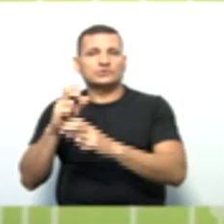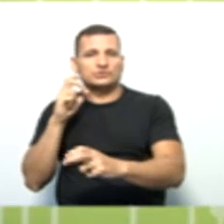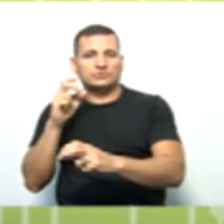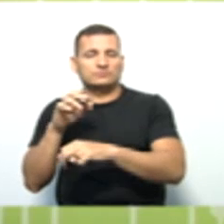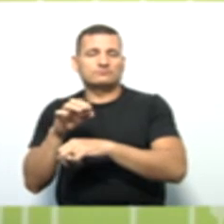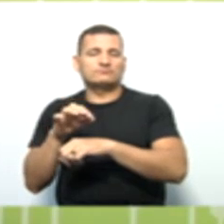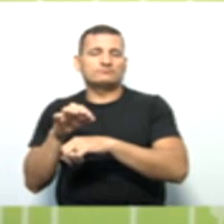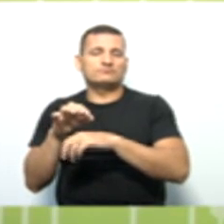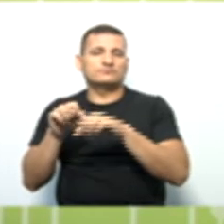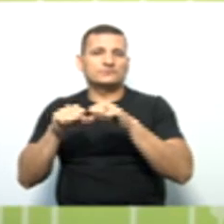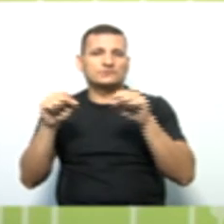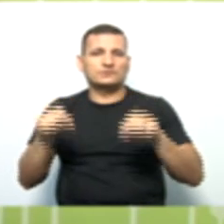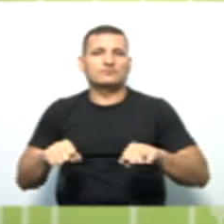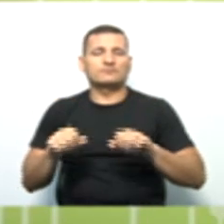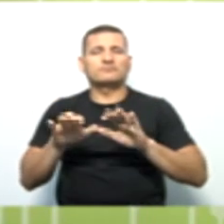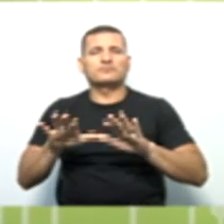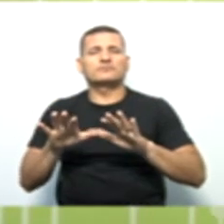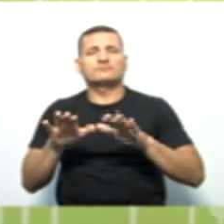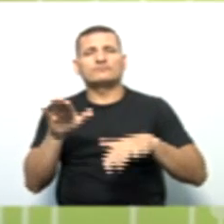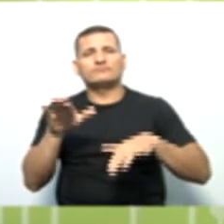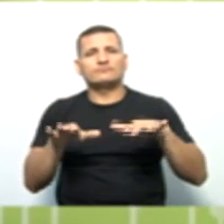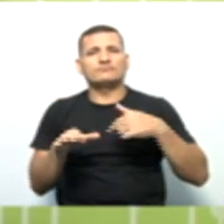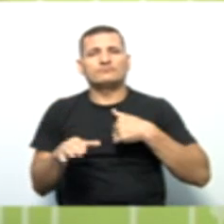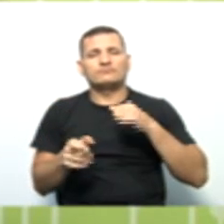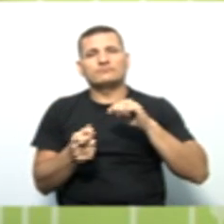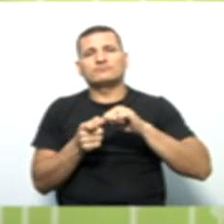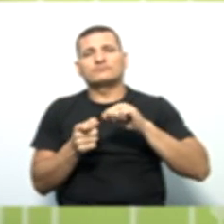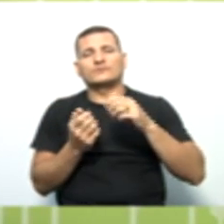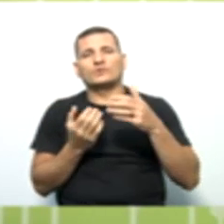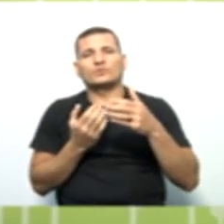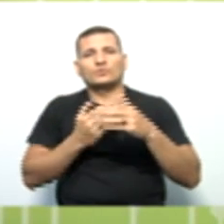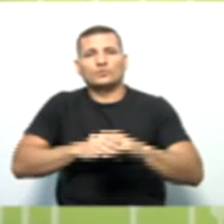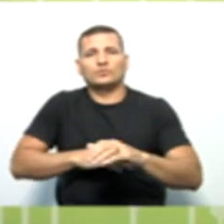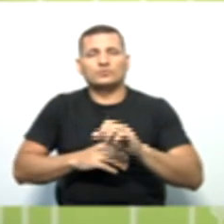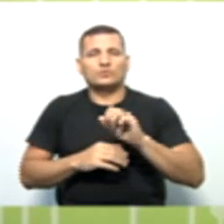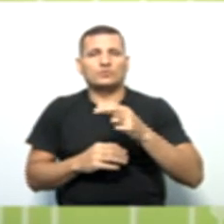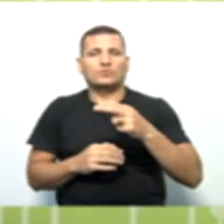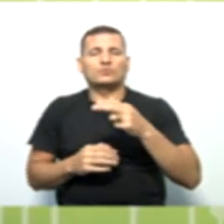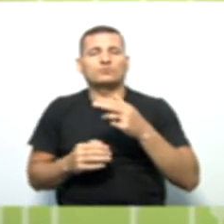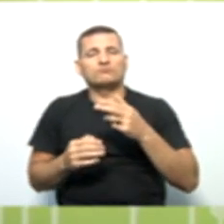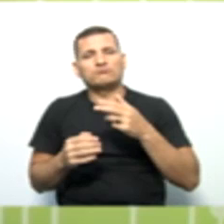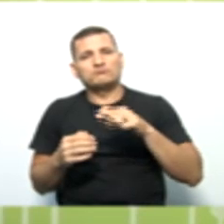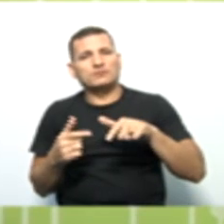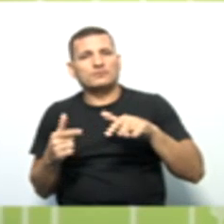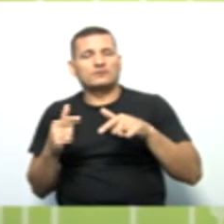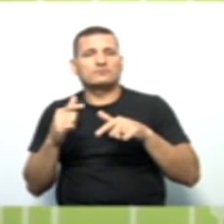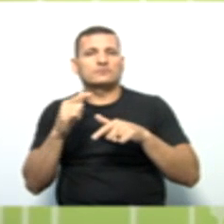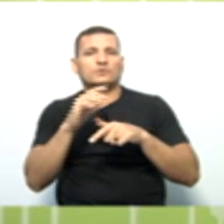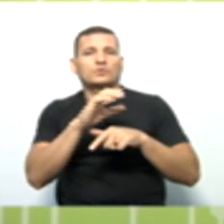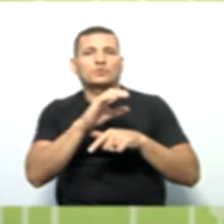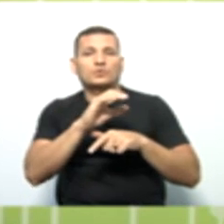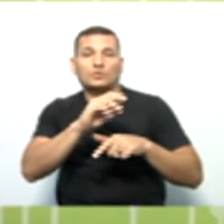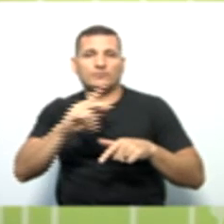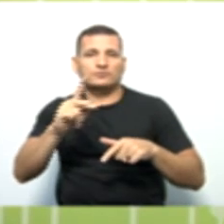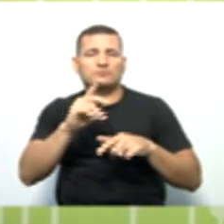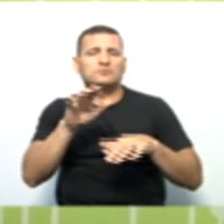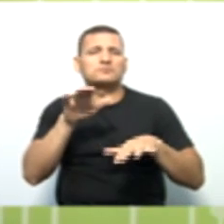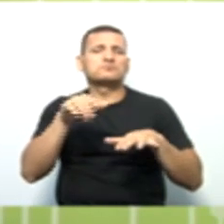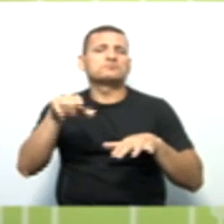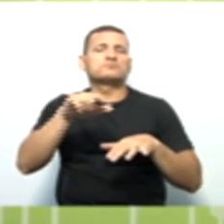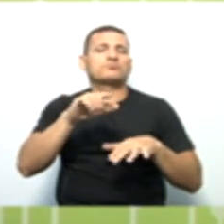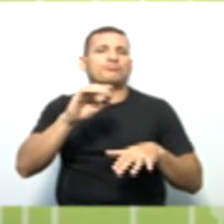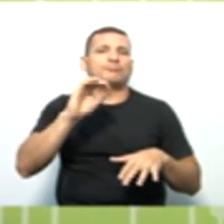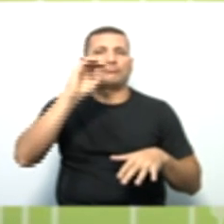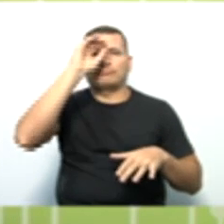Mas às vezes eu fiz um concurso ou eu vou trabalhar em uma cooperativa em que esse aí ninguém sabe nem o que é. Ninguém sabia nem que